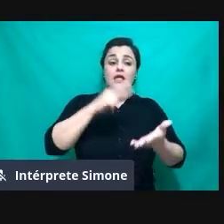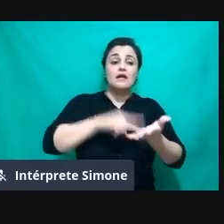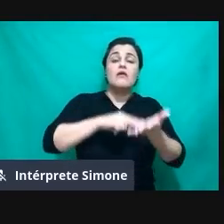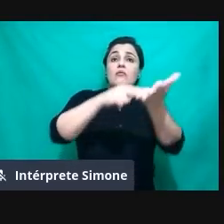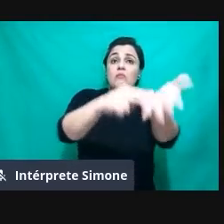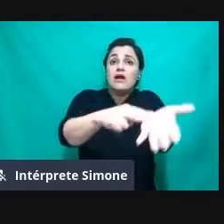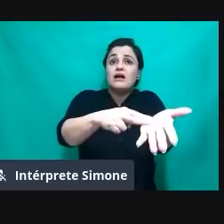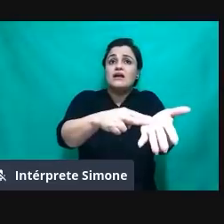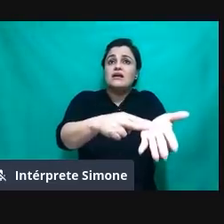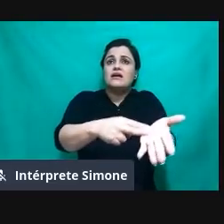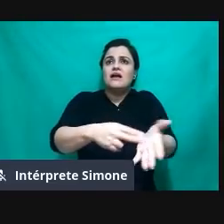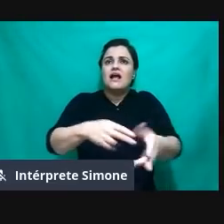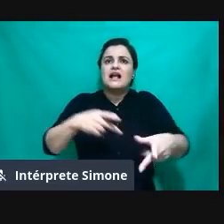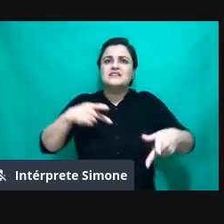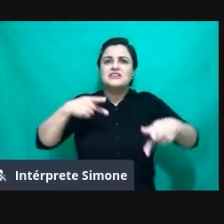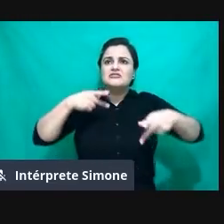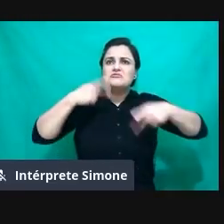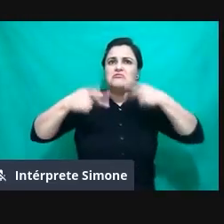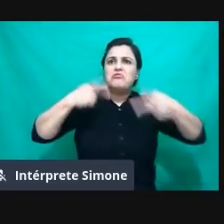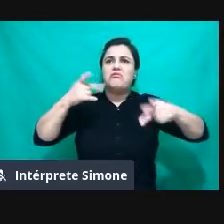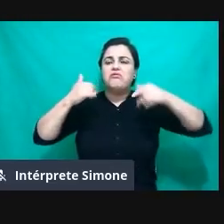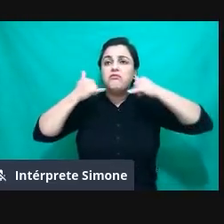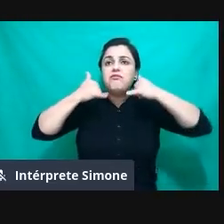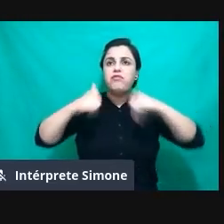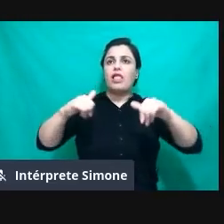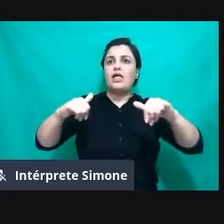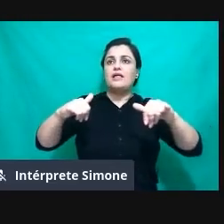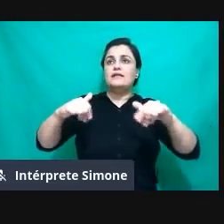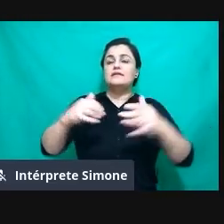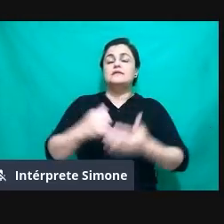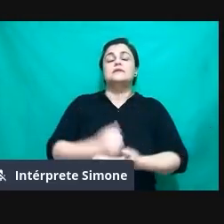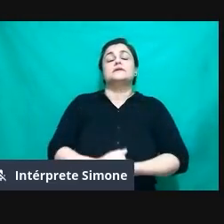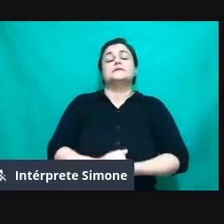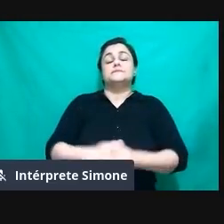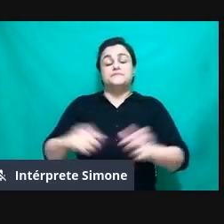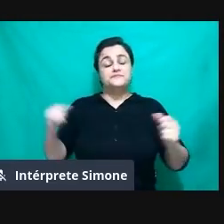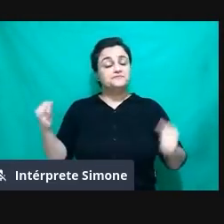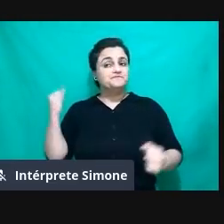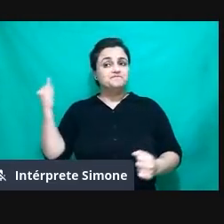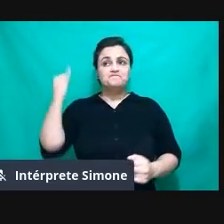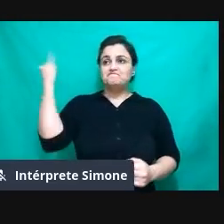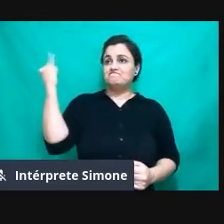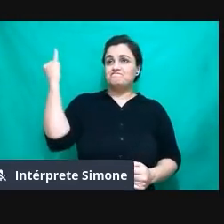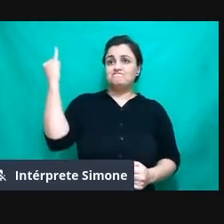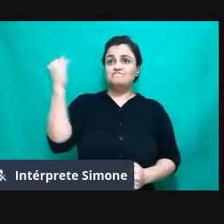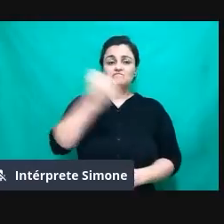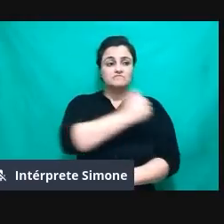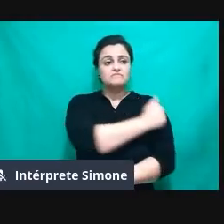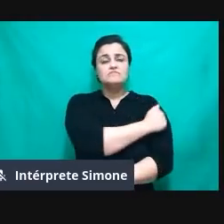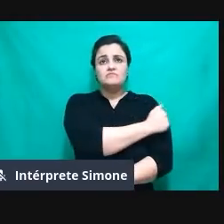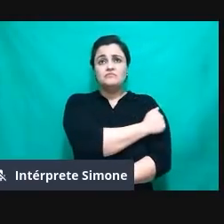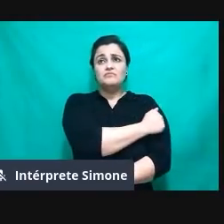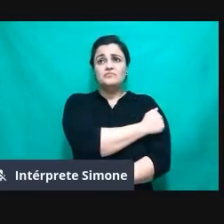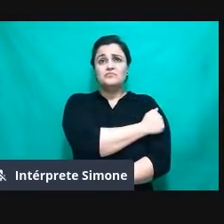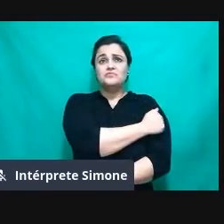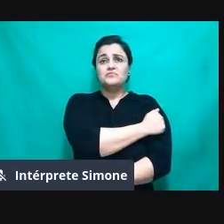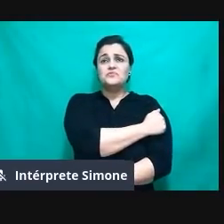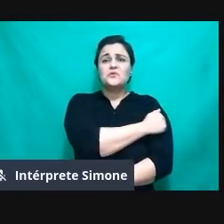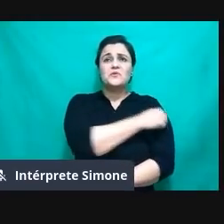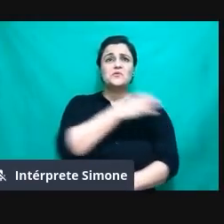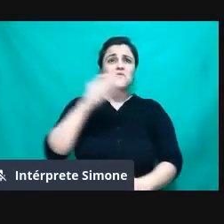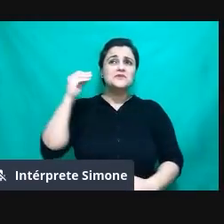um problema voltado para mim enquanto professora, tem que ser algo que seja voltado mesmo para o cotidiano do aluno. Então,